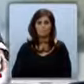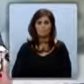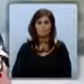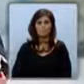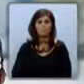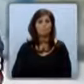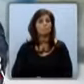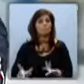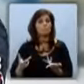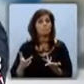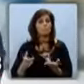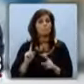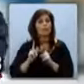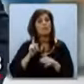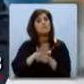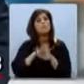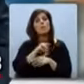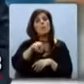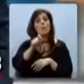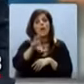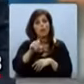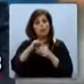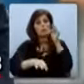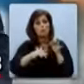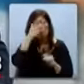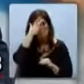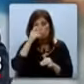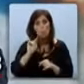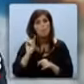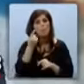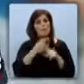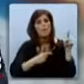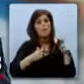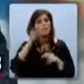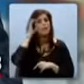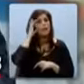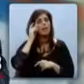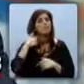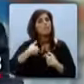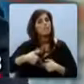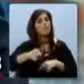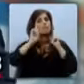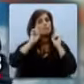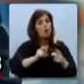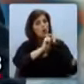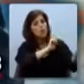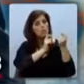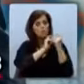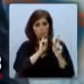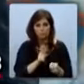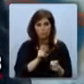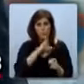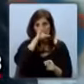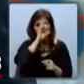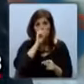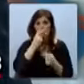e ainda a tragédia do Meco no tribunal de Setúbal é hoje a uma e meia da tarde já não falta muito tem lugar o início do debate instrutório que o